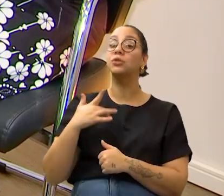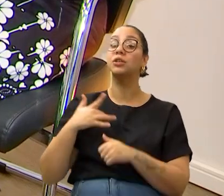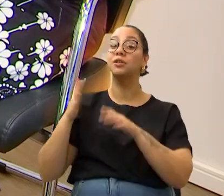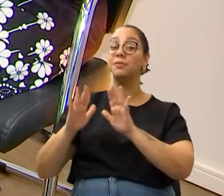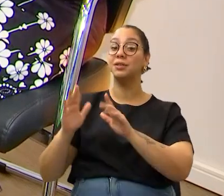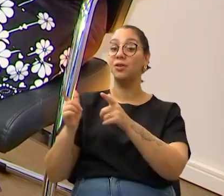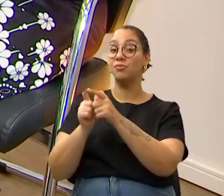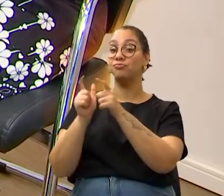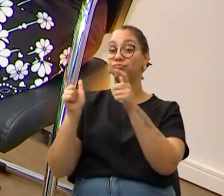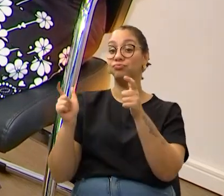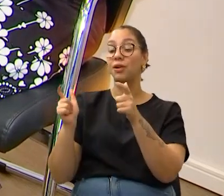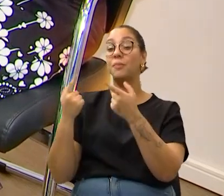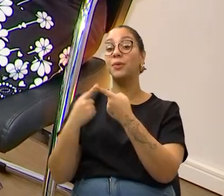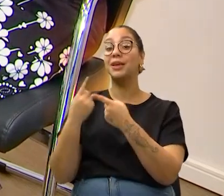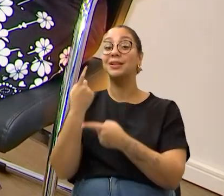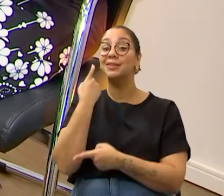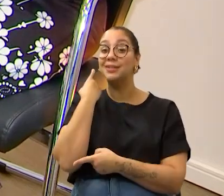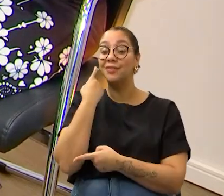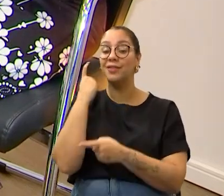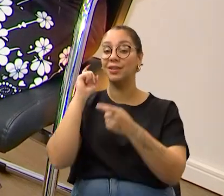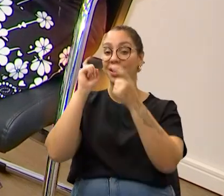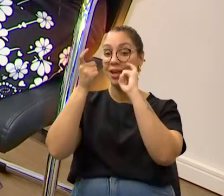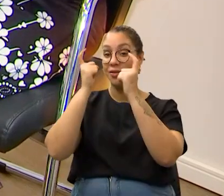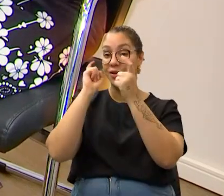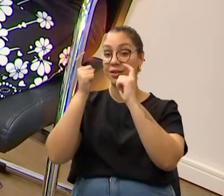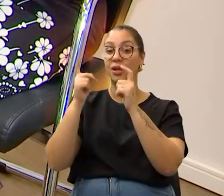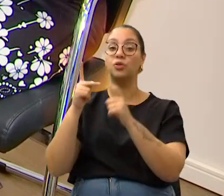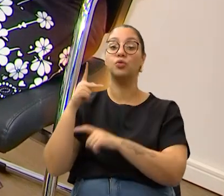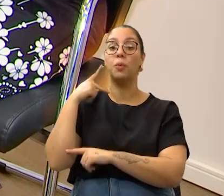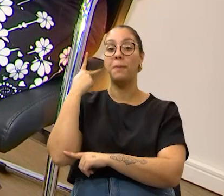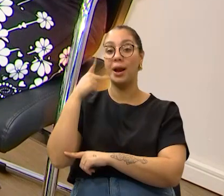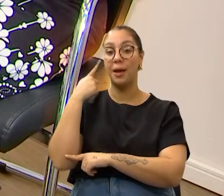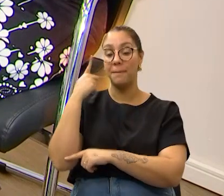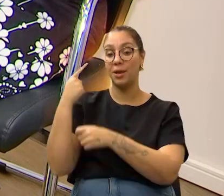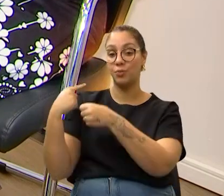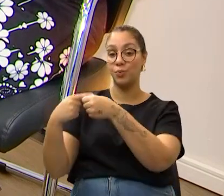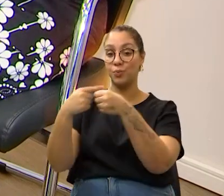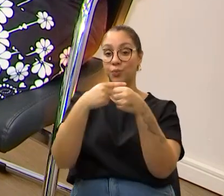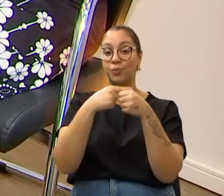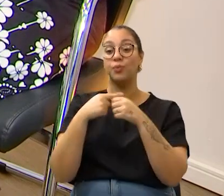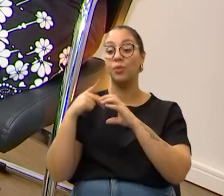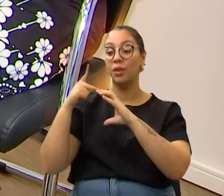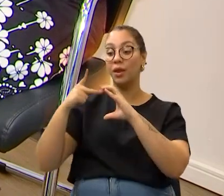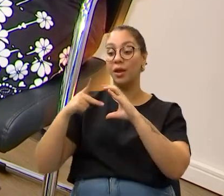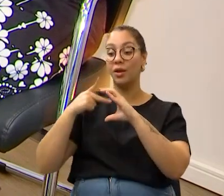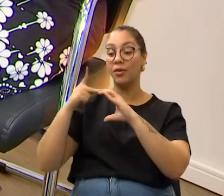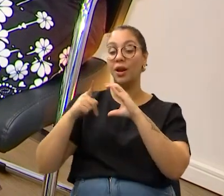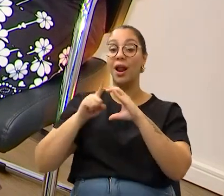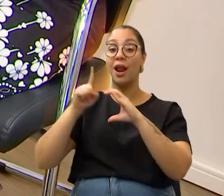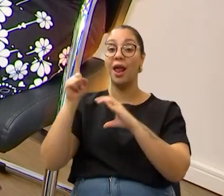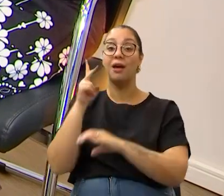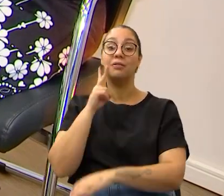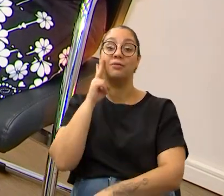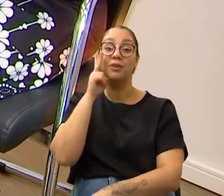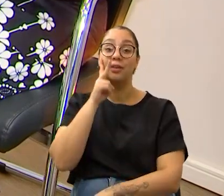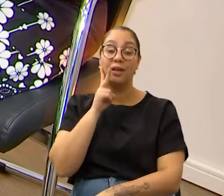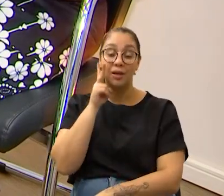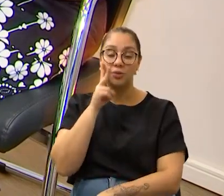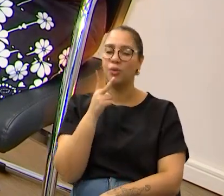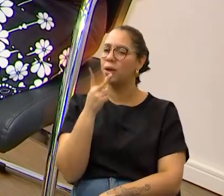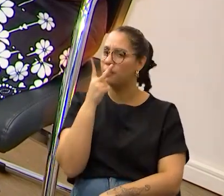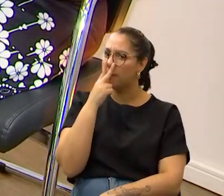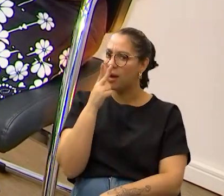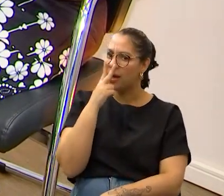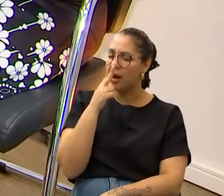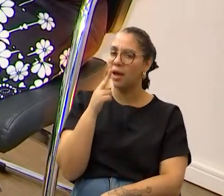mais amplo, porque sexta-feira tem reunião do Parlamento Metropolitano lá na Câmara Municipal de Vinhedo e